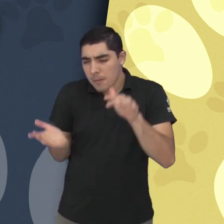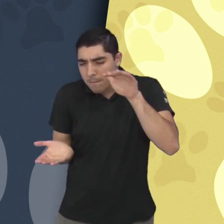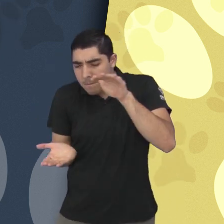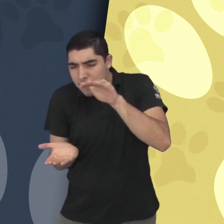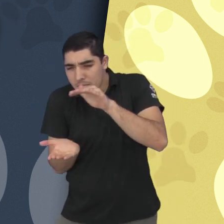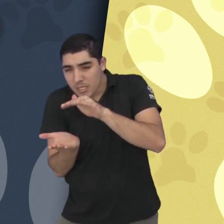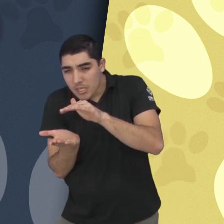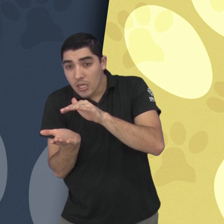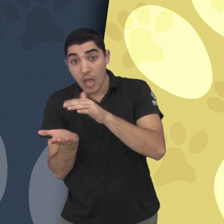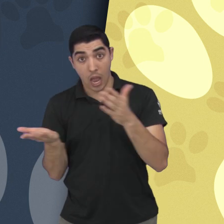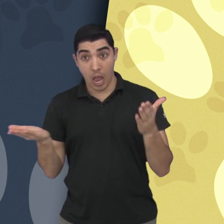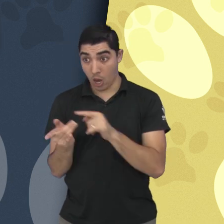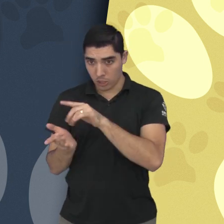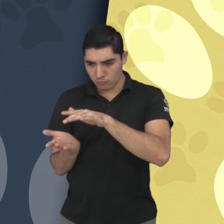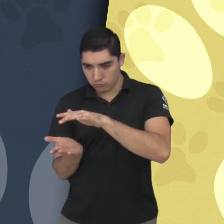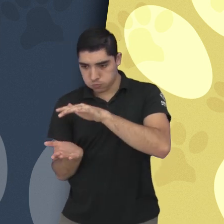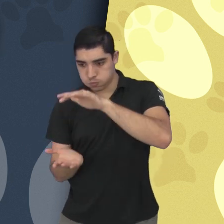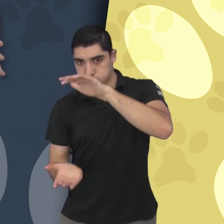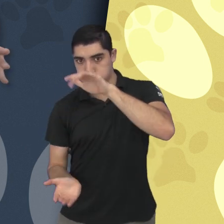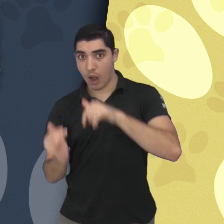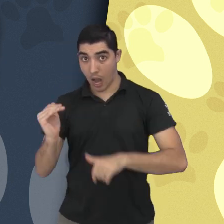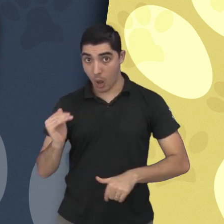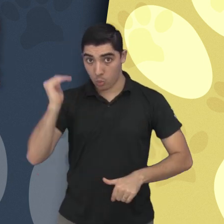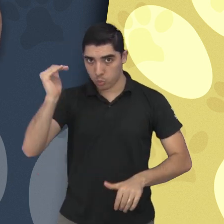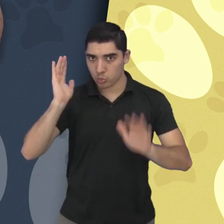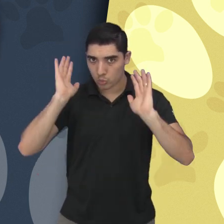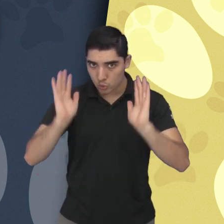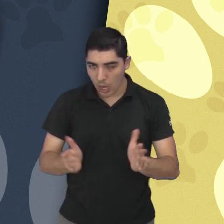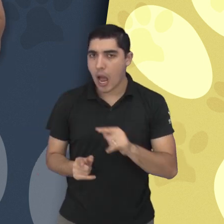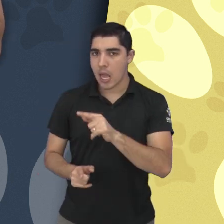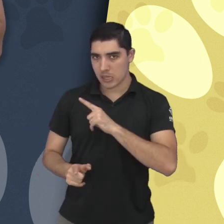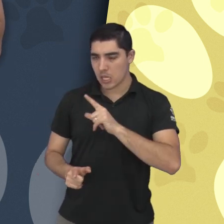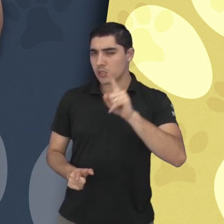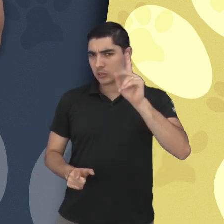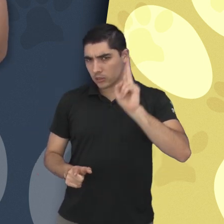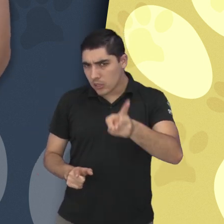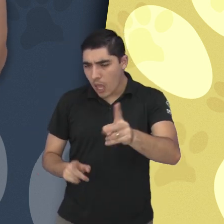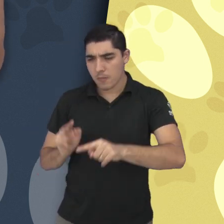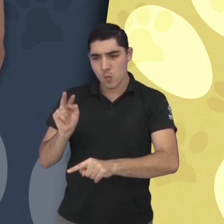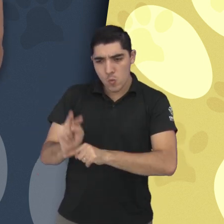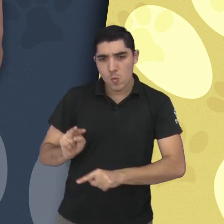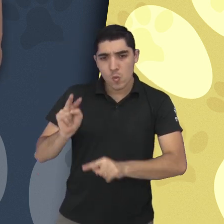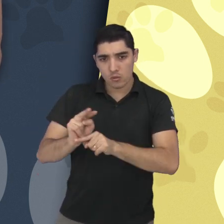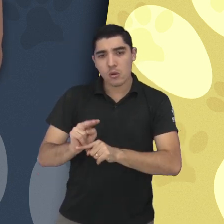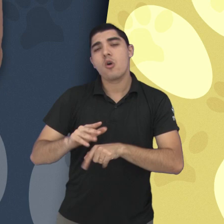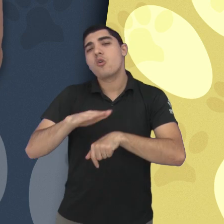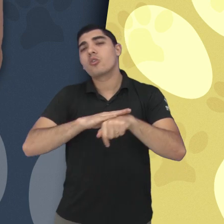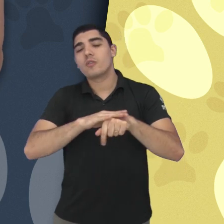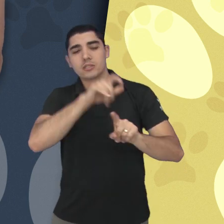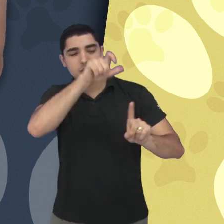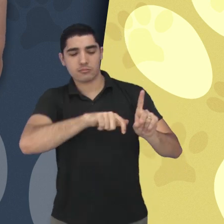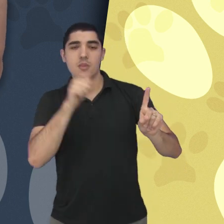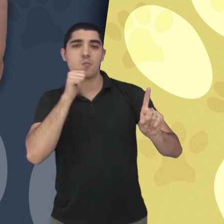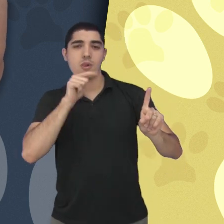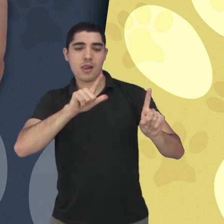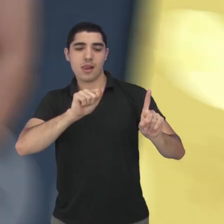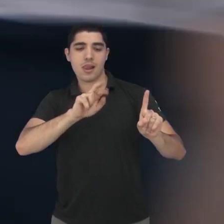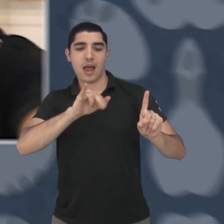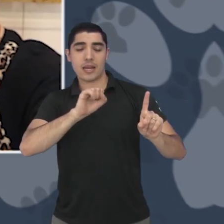filhote. Agora, já adulto, ele recebe todos os cuidados constantemente. Vamos conversar com a Larissa, tutora